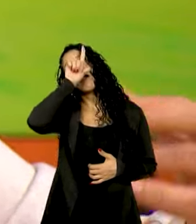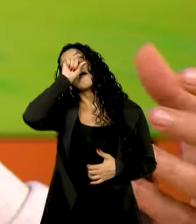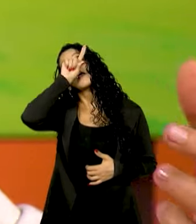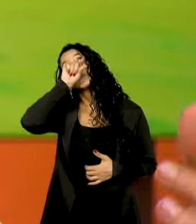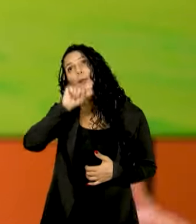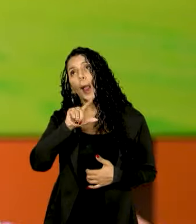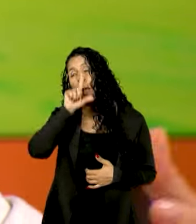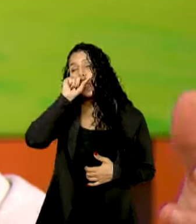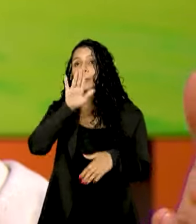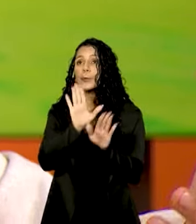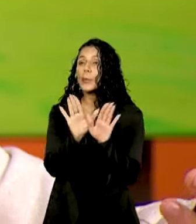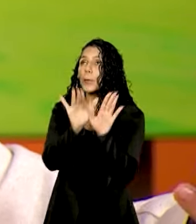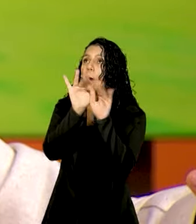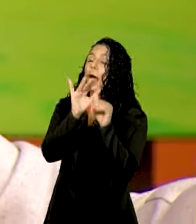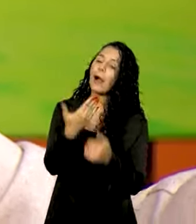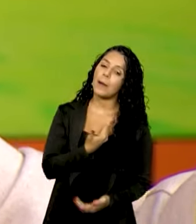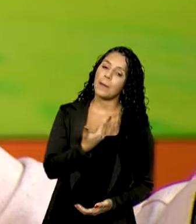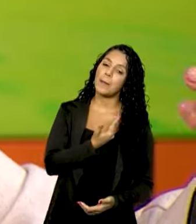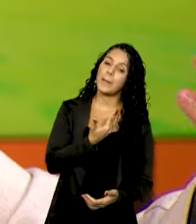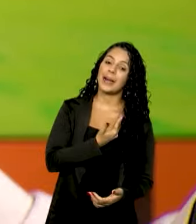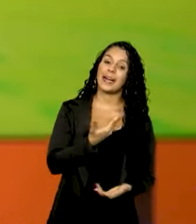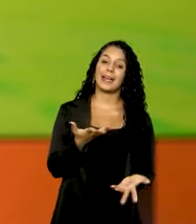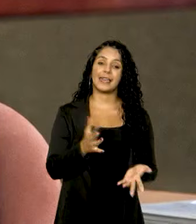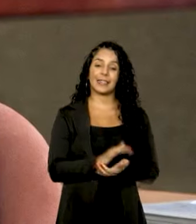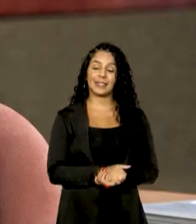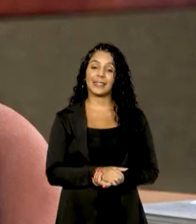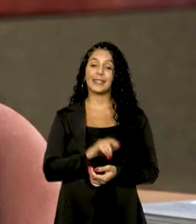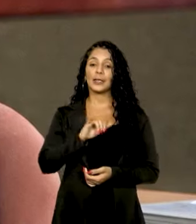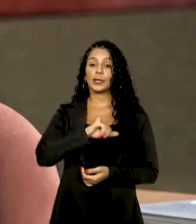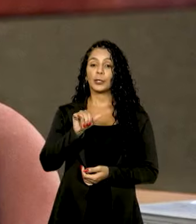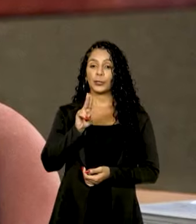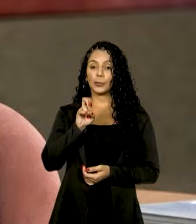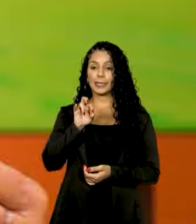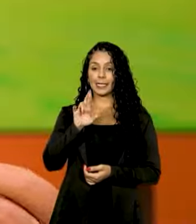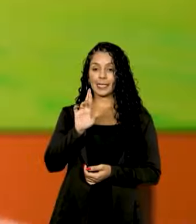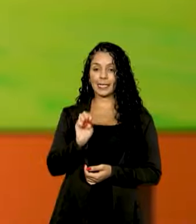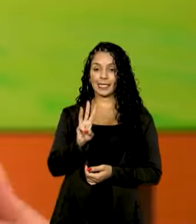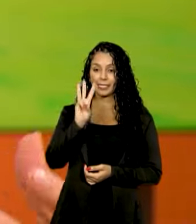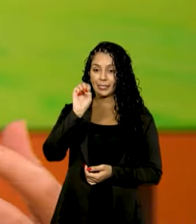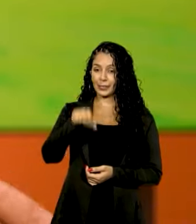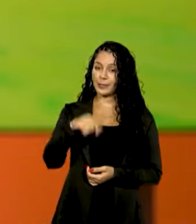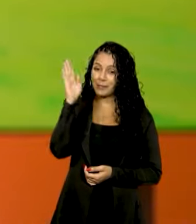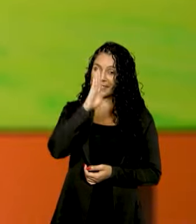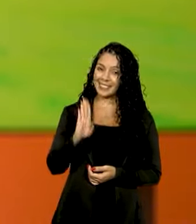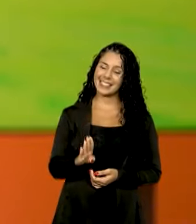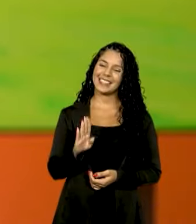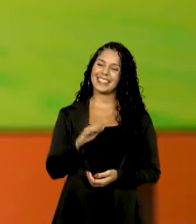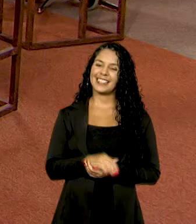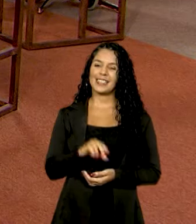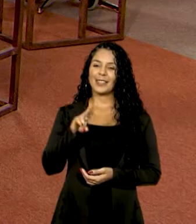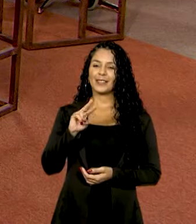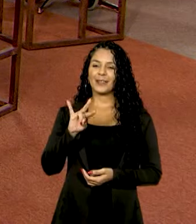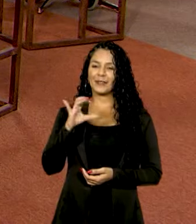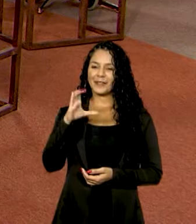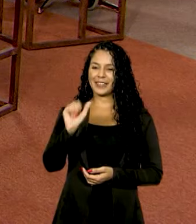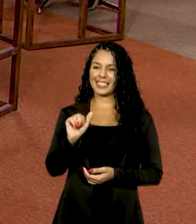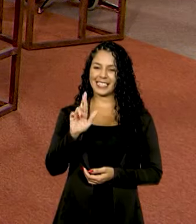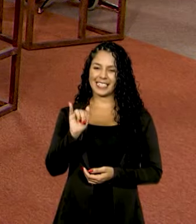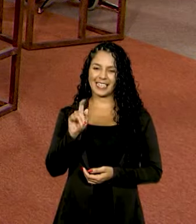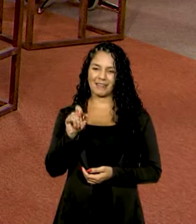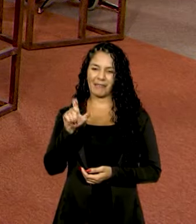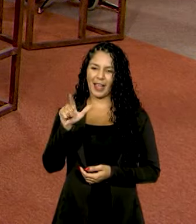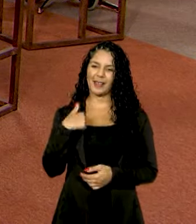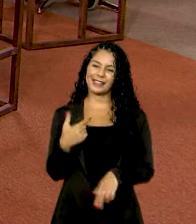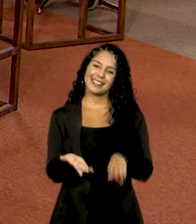azulão, companheiro, vai. Juliette, brasileira, né? É, noviça rebelde. Ela canta... Bem, deitar na cama